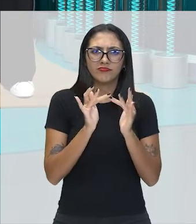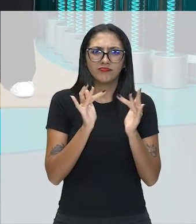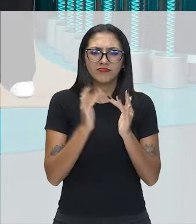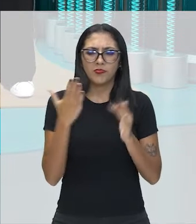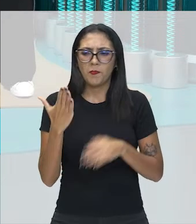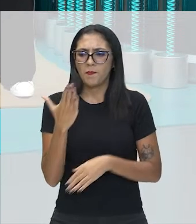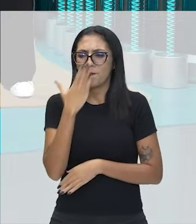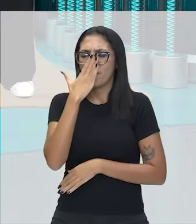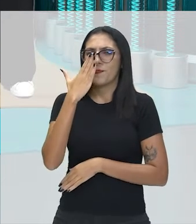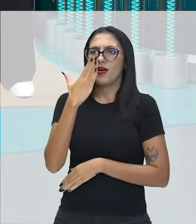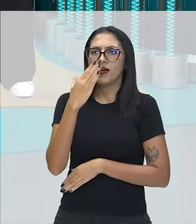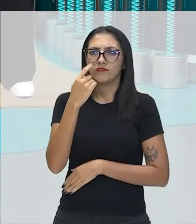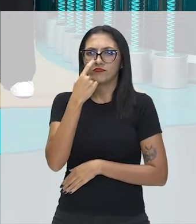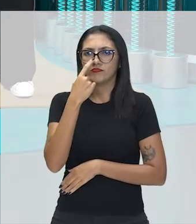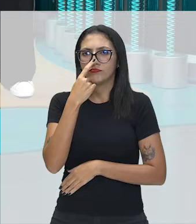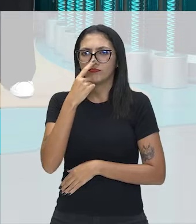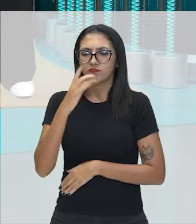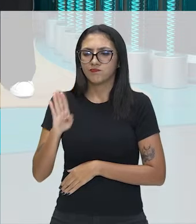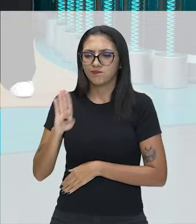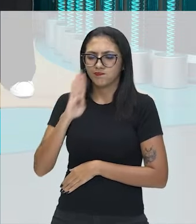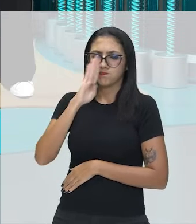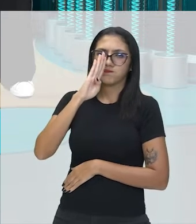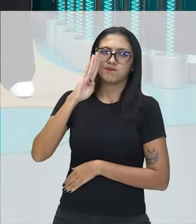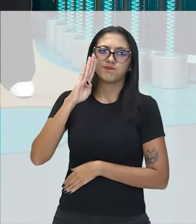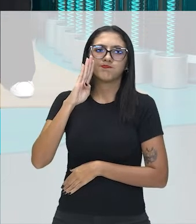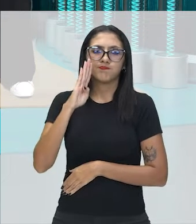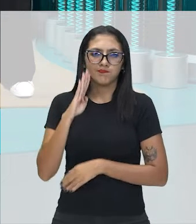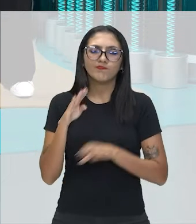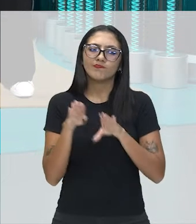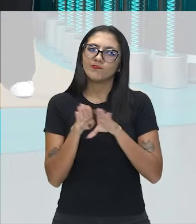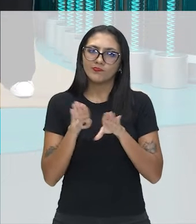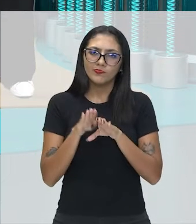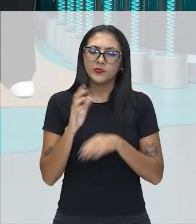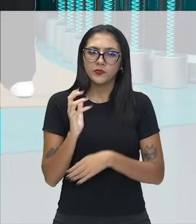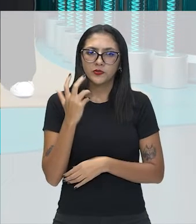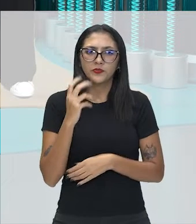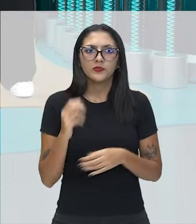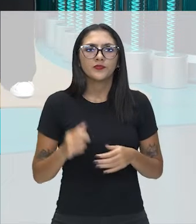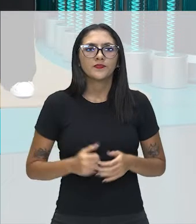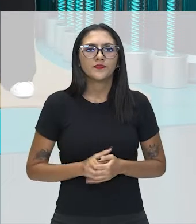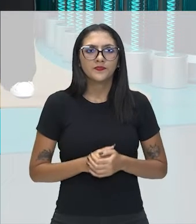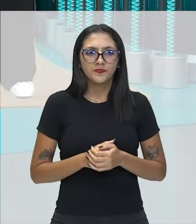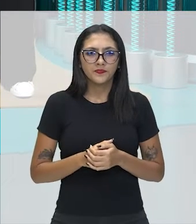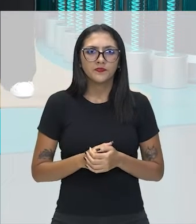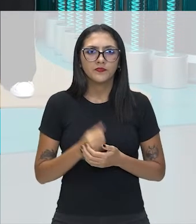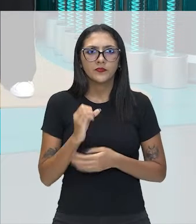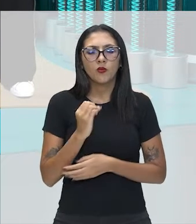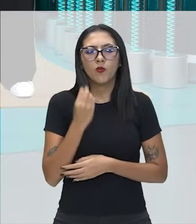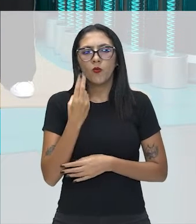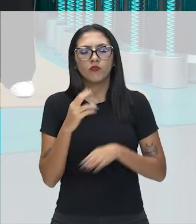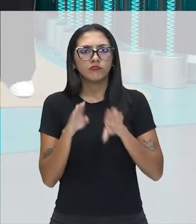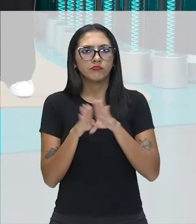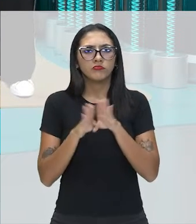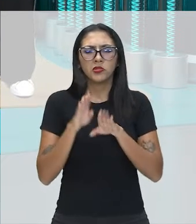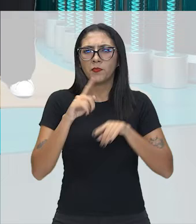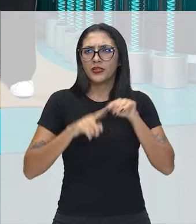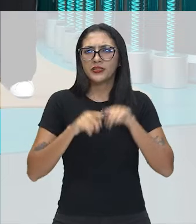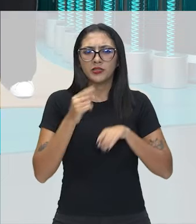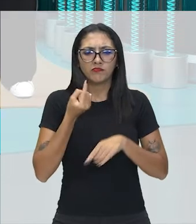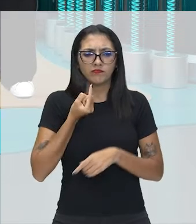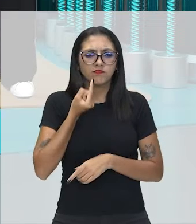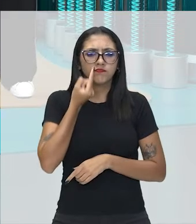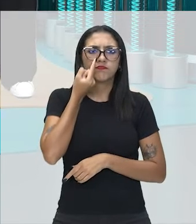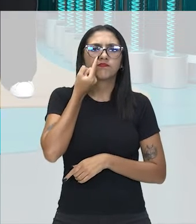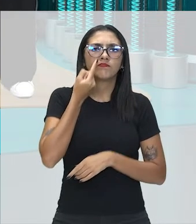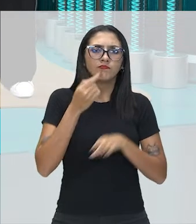desse embate ali, desse baque na região do seu nariz pode provocar o sangramento. A presença de um corpo